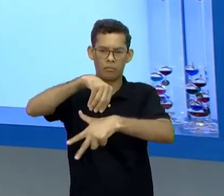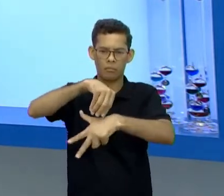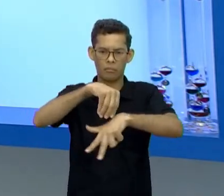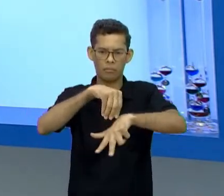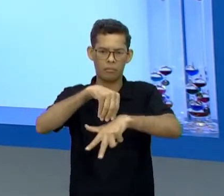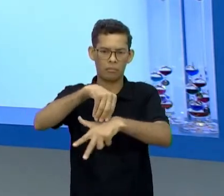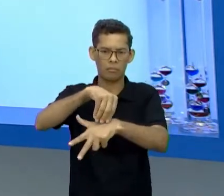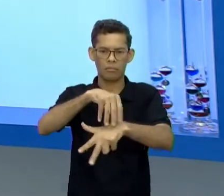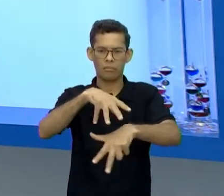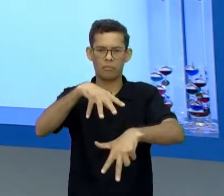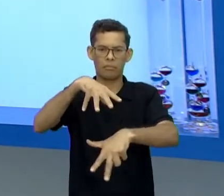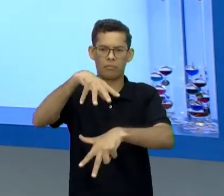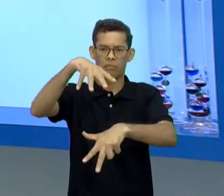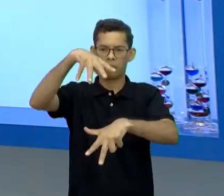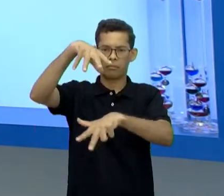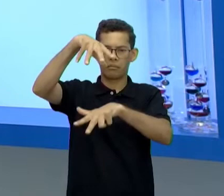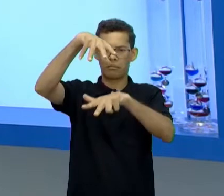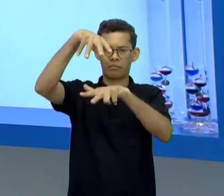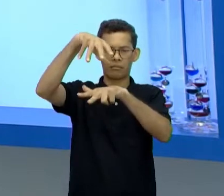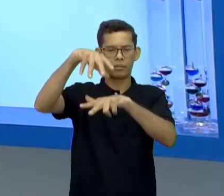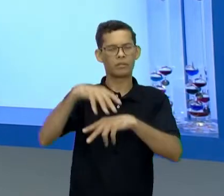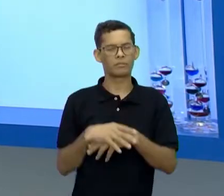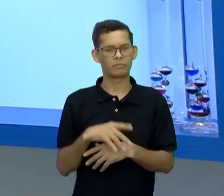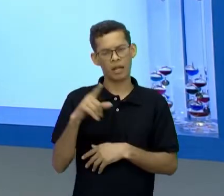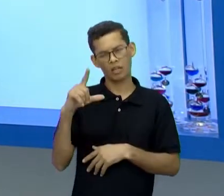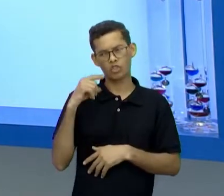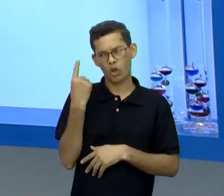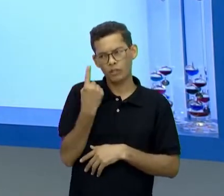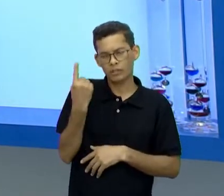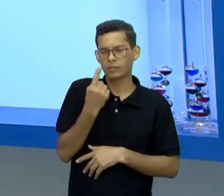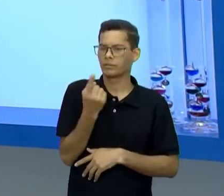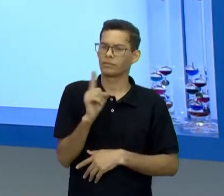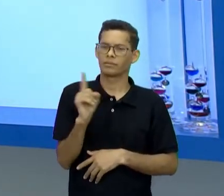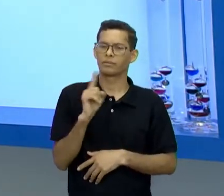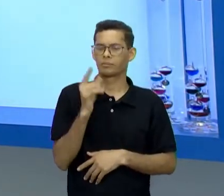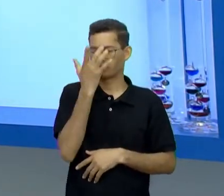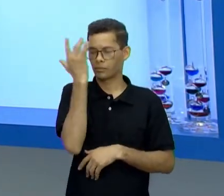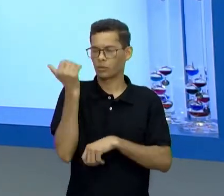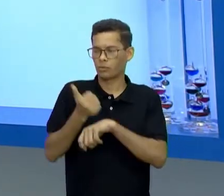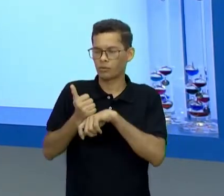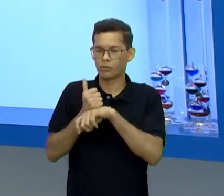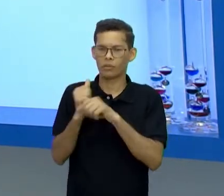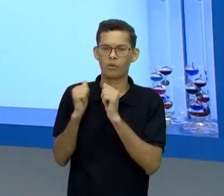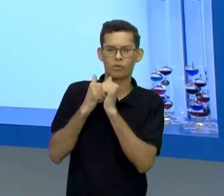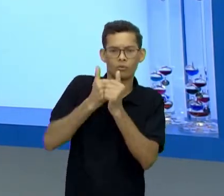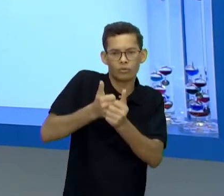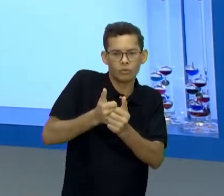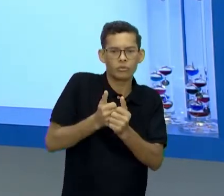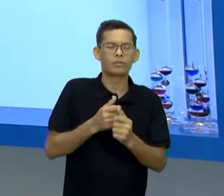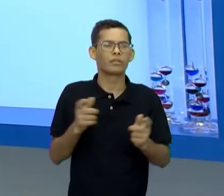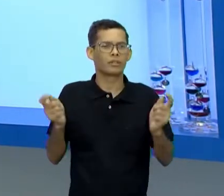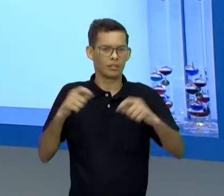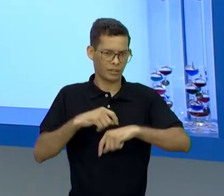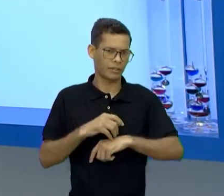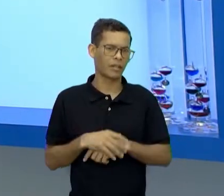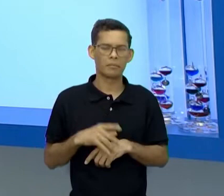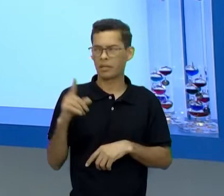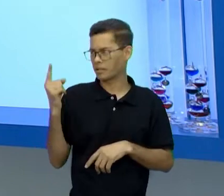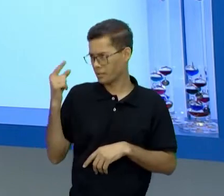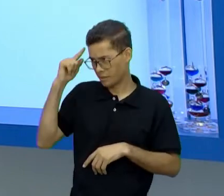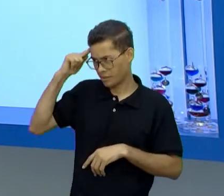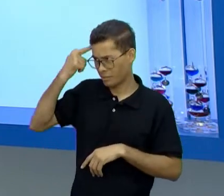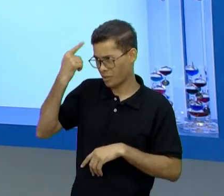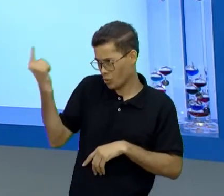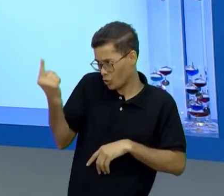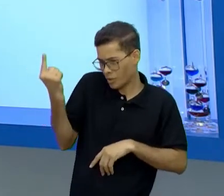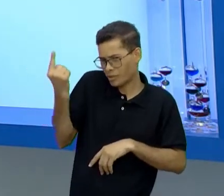lá um profissional treinado para pular com você. Certo? Você não é profissional para pular sozinha. A pessoa com você e ela